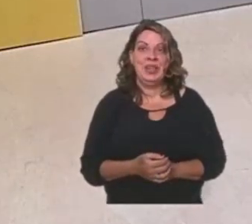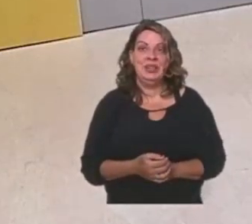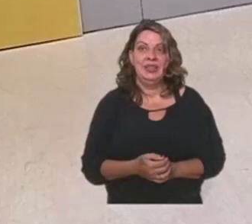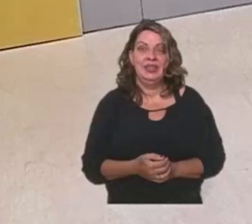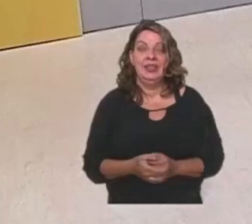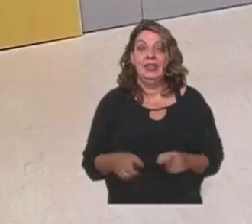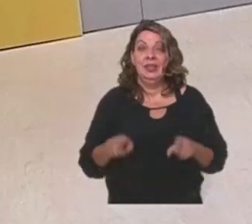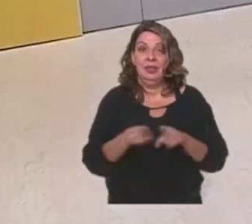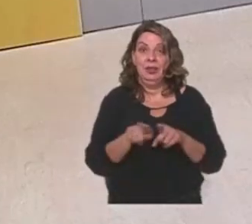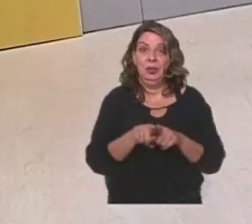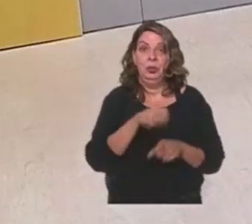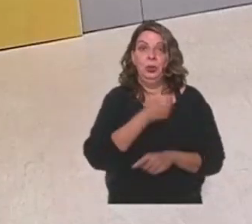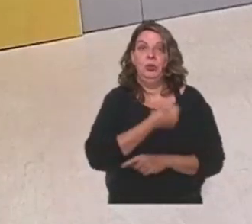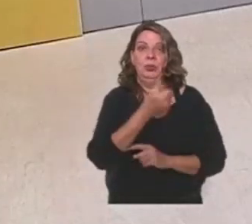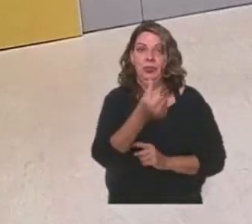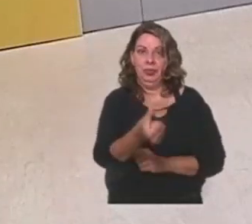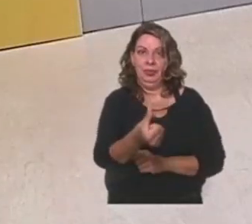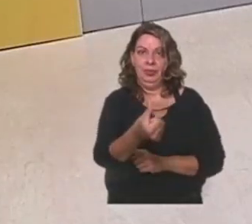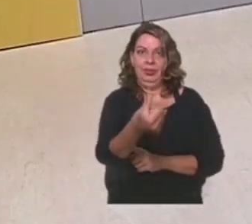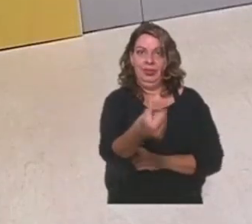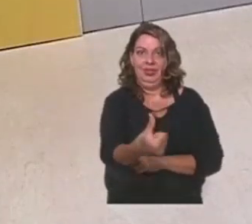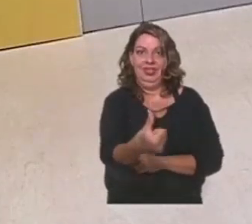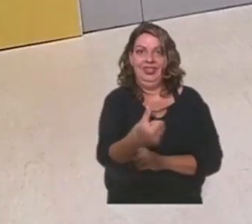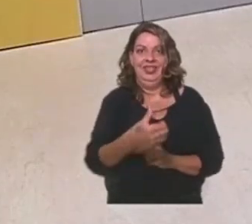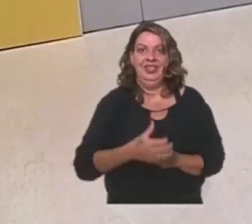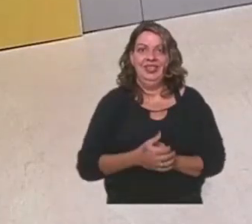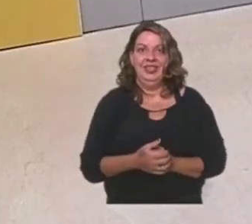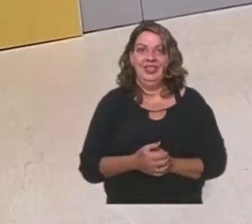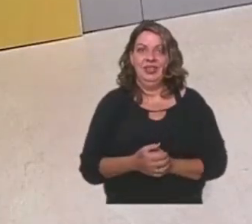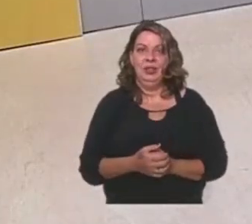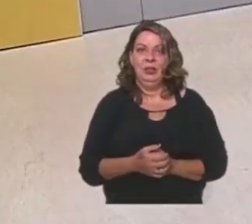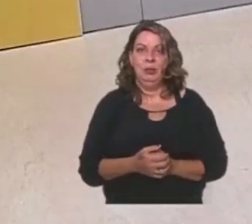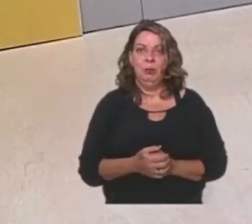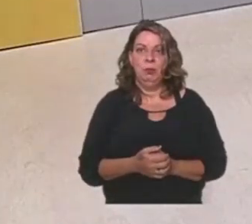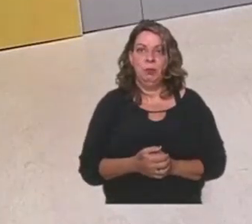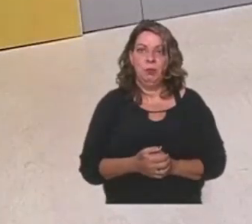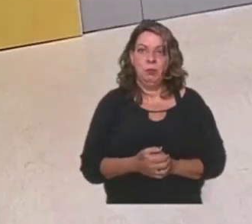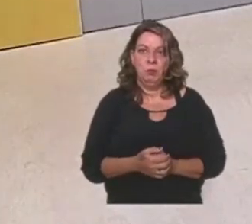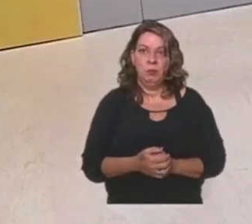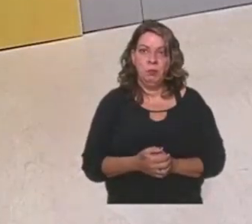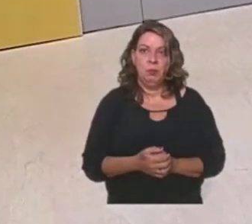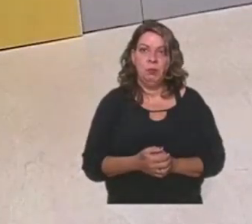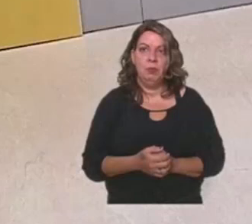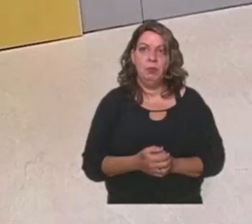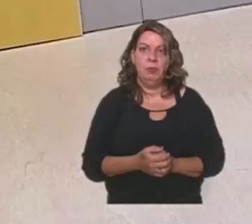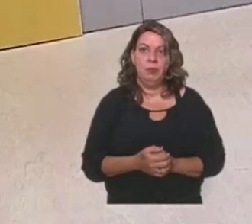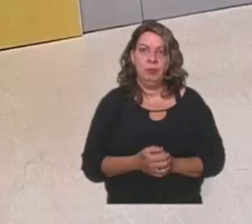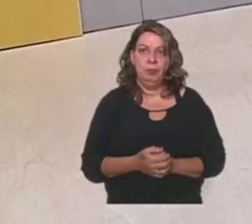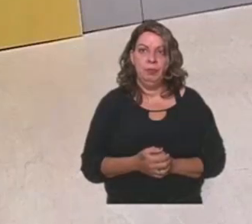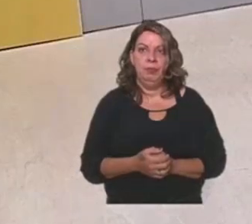3, número 6, meia dúzia, número 6, número 6,